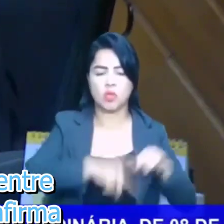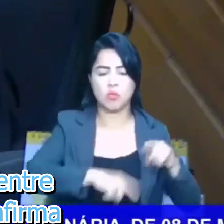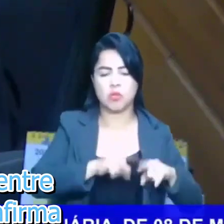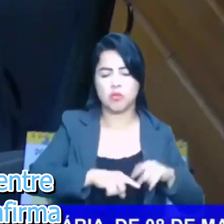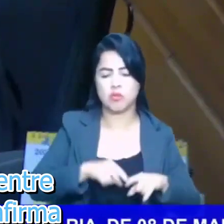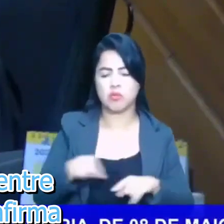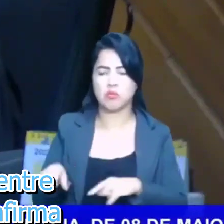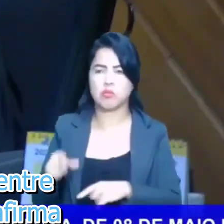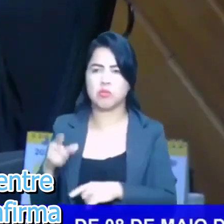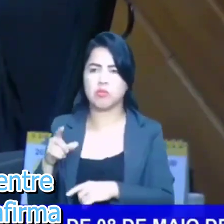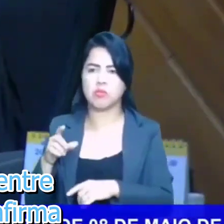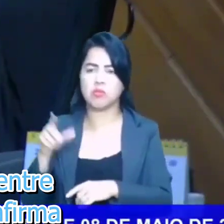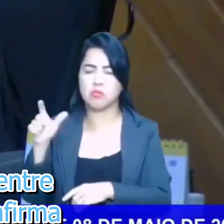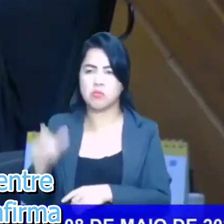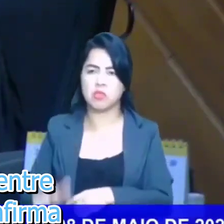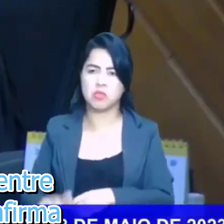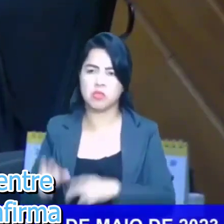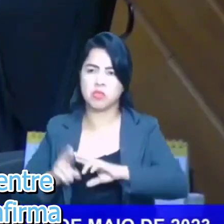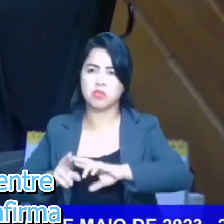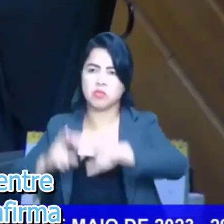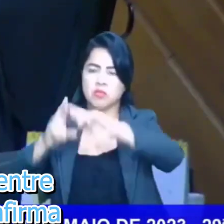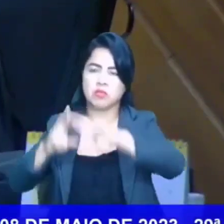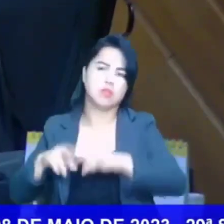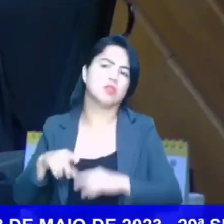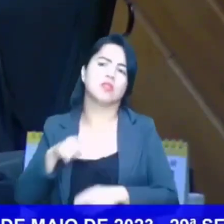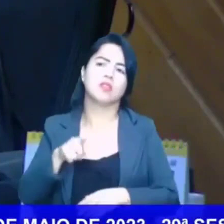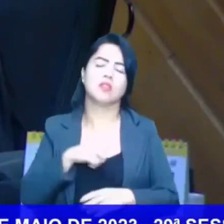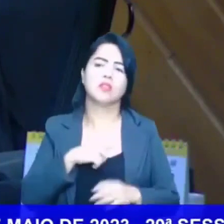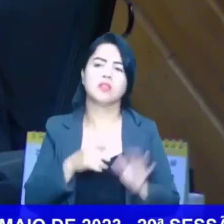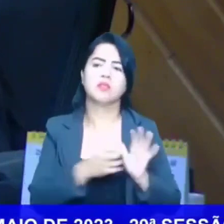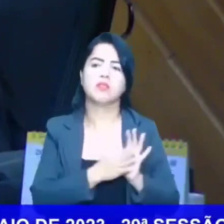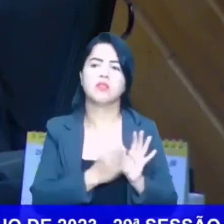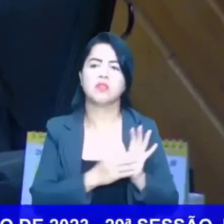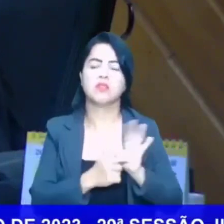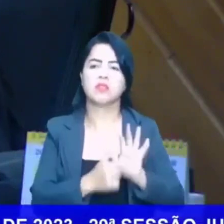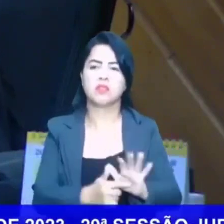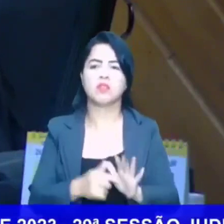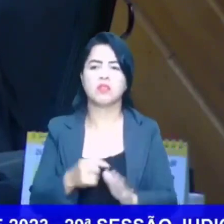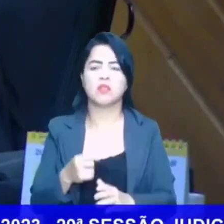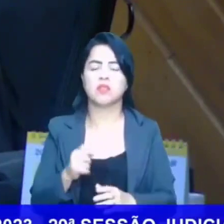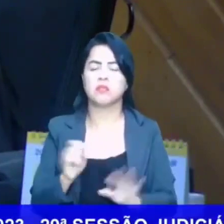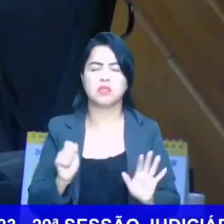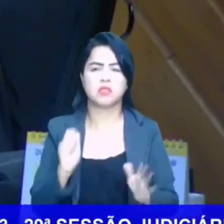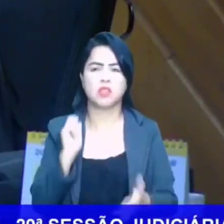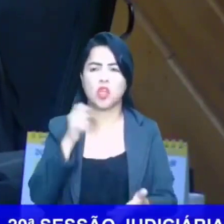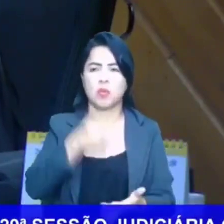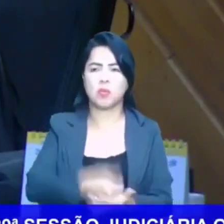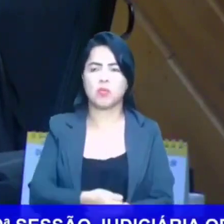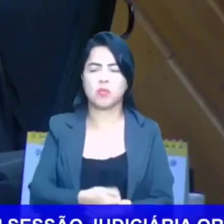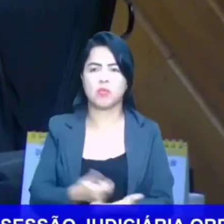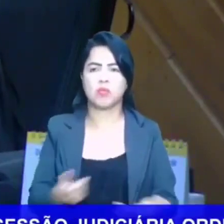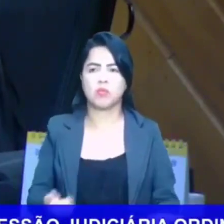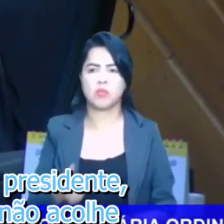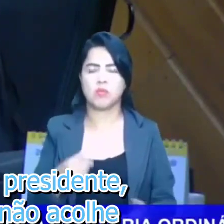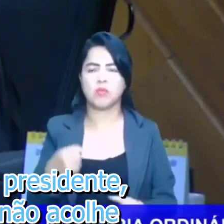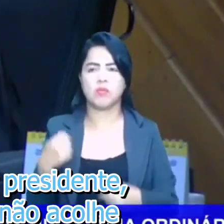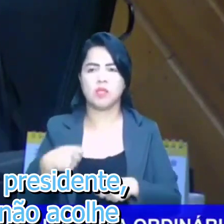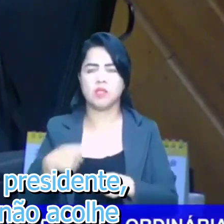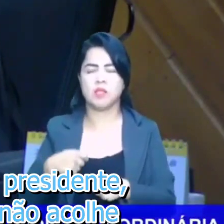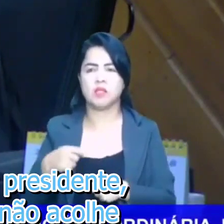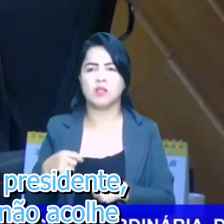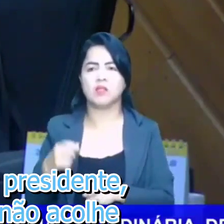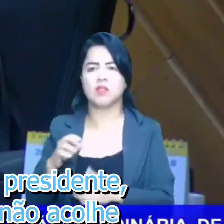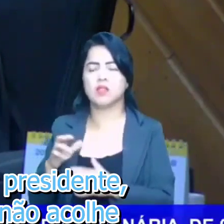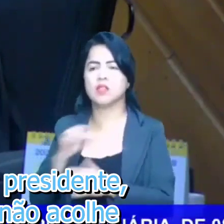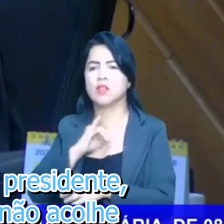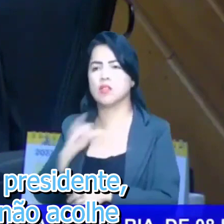material probatório e o representado. No mérito, afirma que não é possível a aplicação da multa sem a notificação